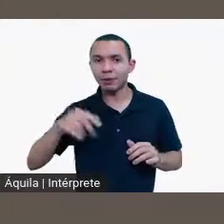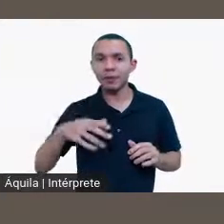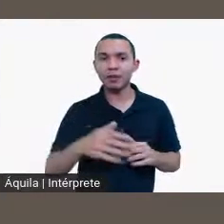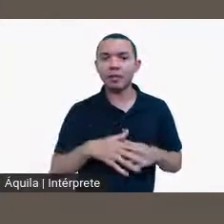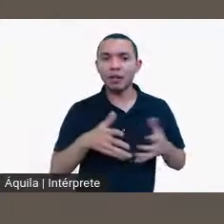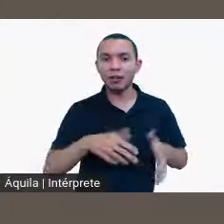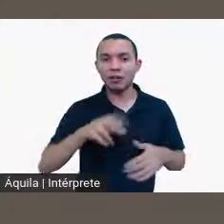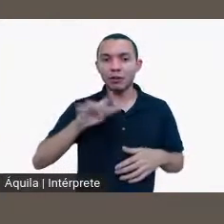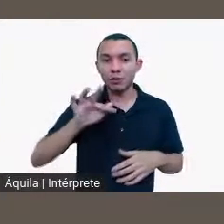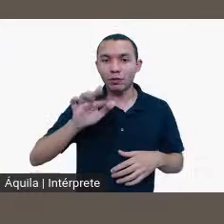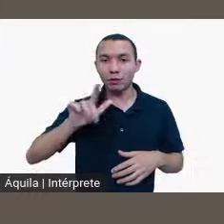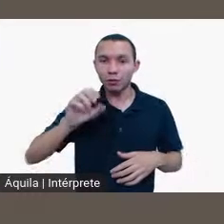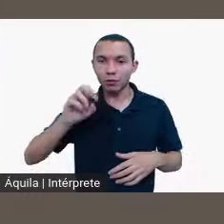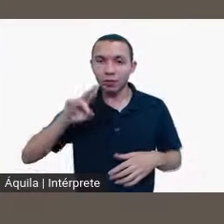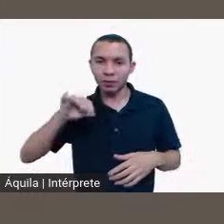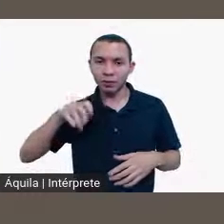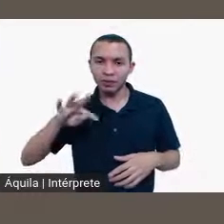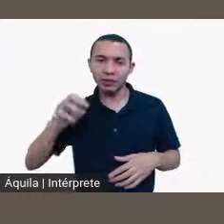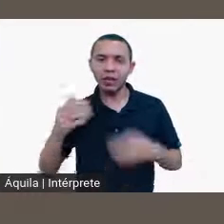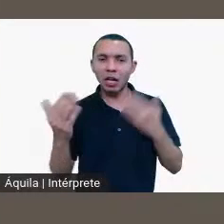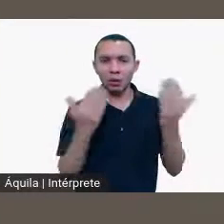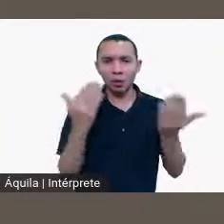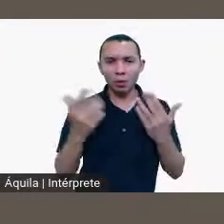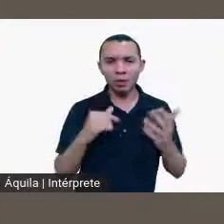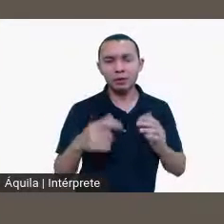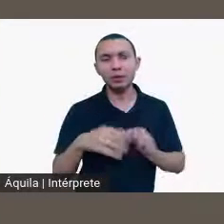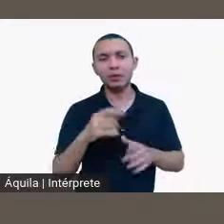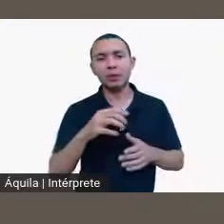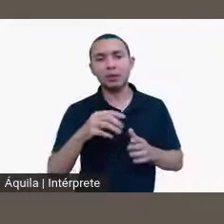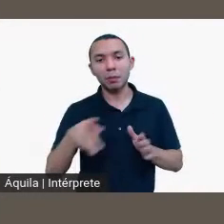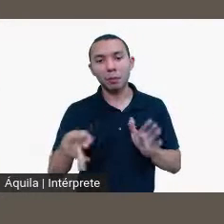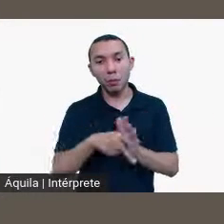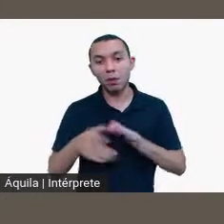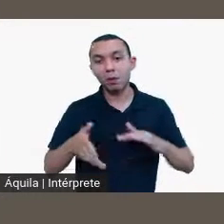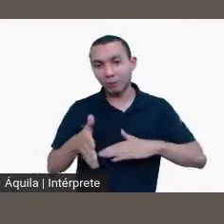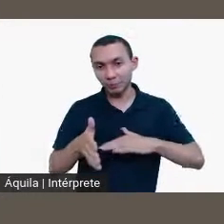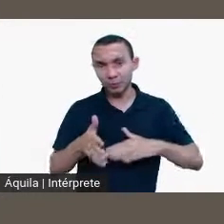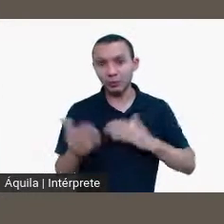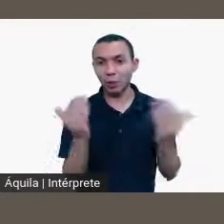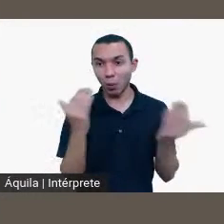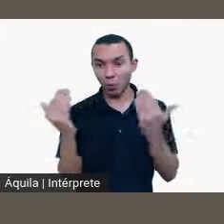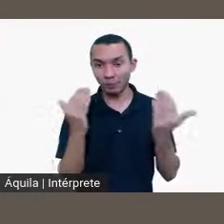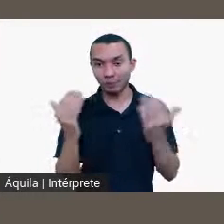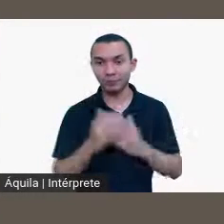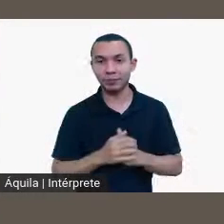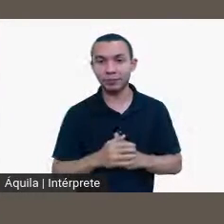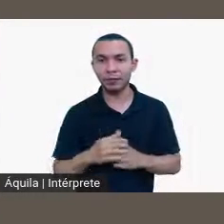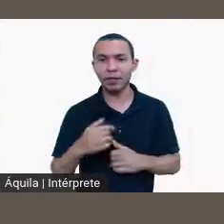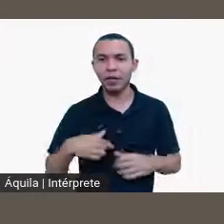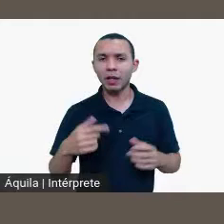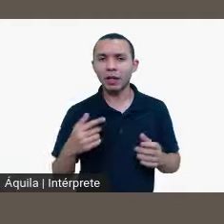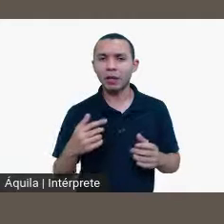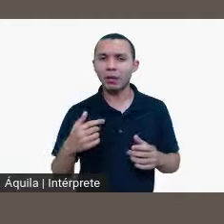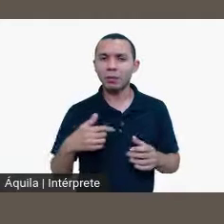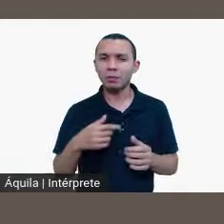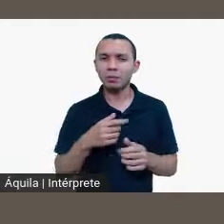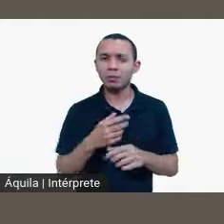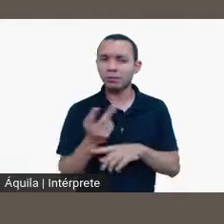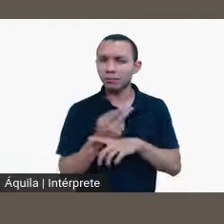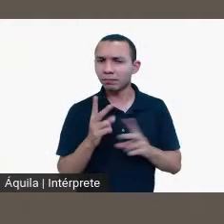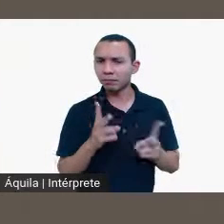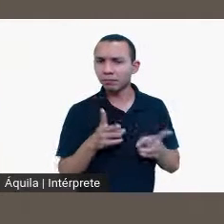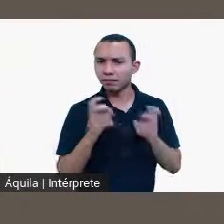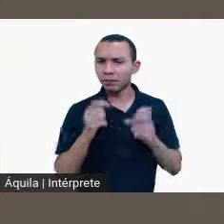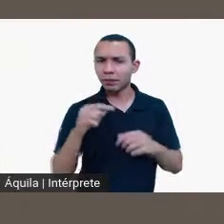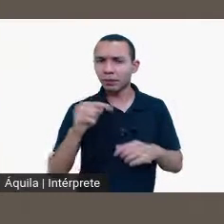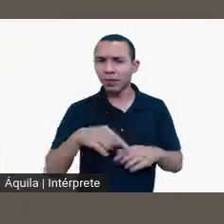gente poderia talvez fazer uma comparação com o próprio modernismo, né? Porque o que estou perseguindo como um outro modernismo